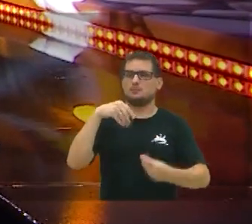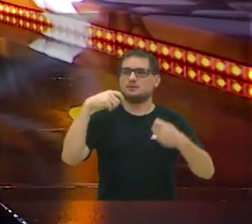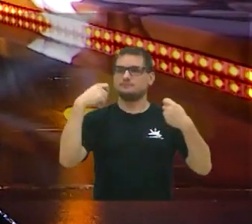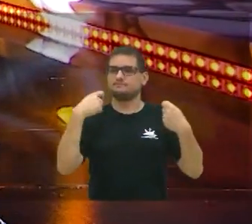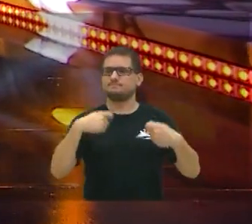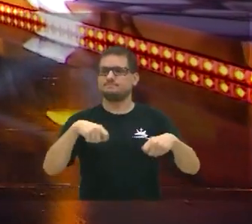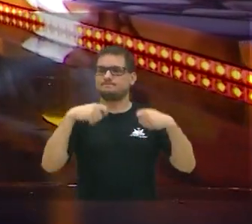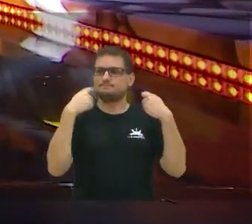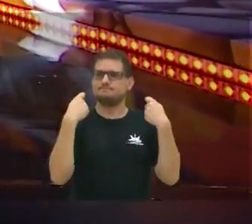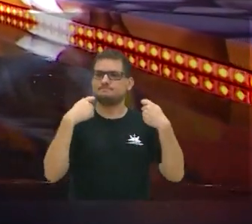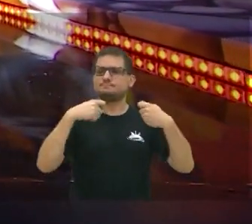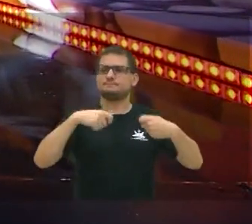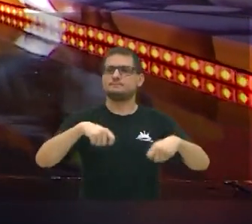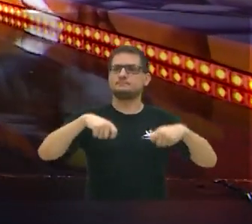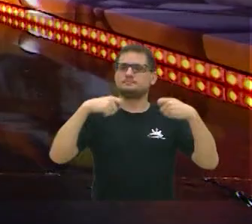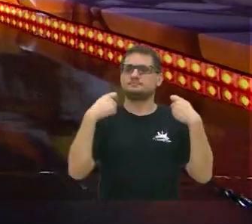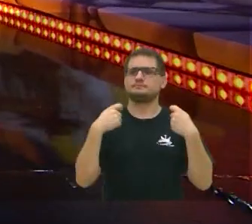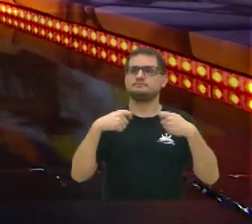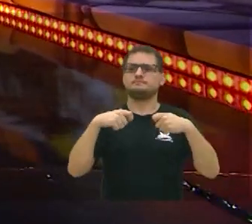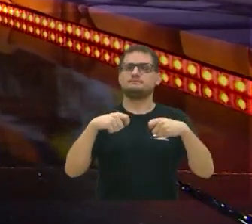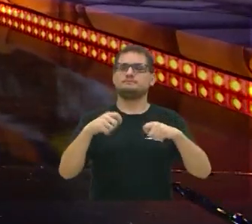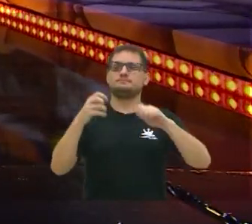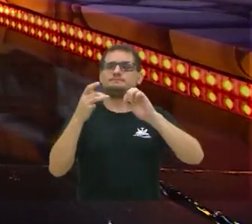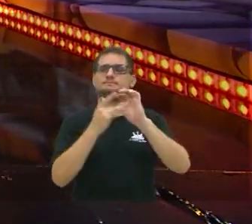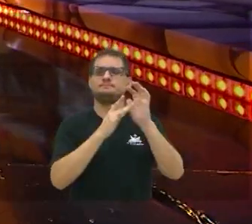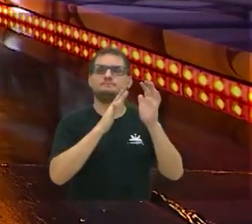sedenta está.